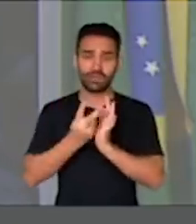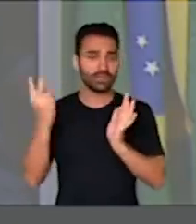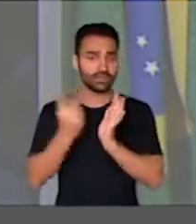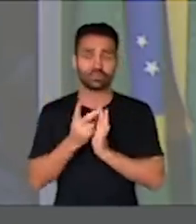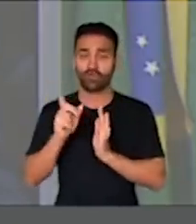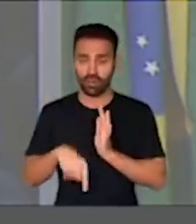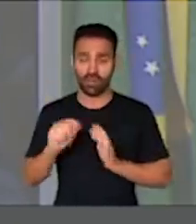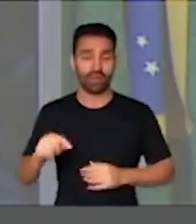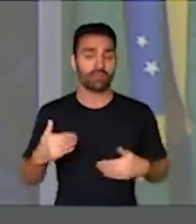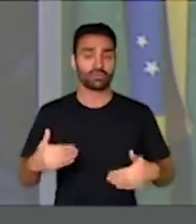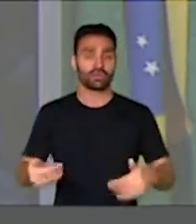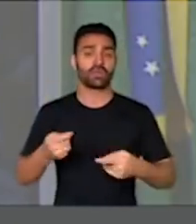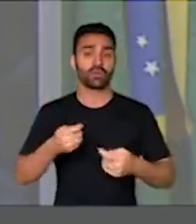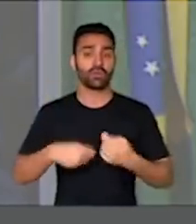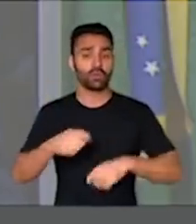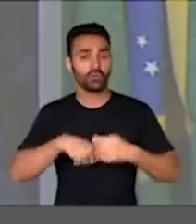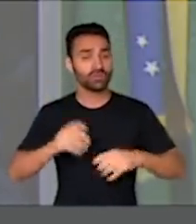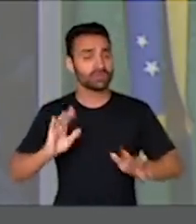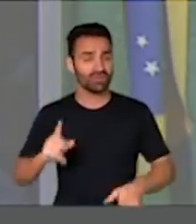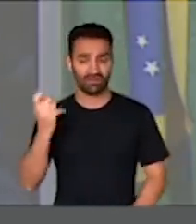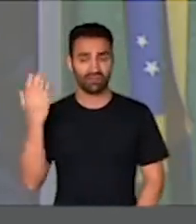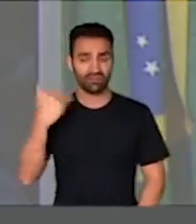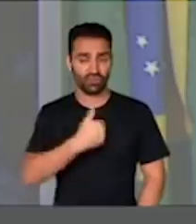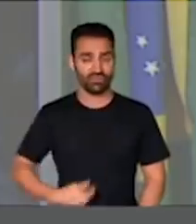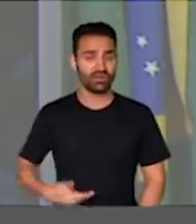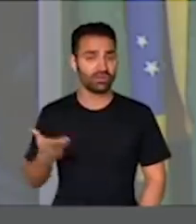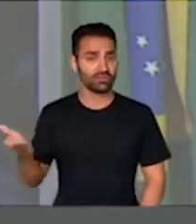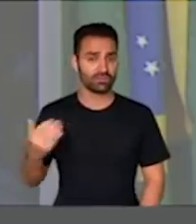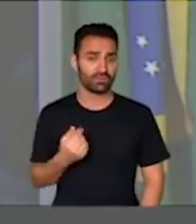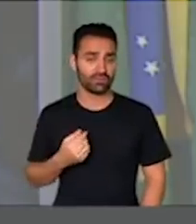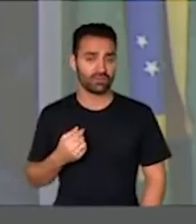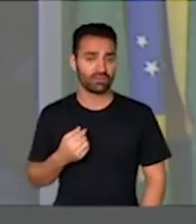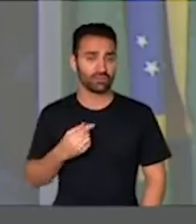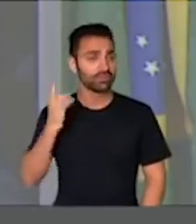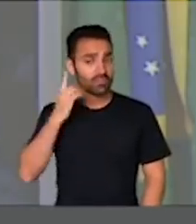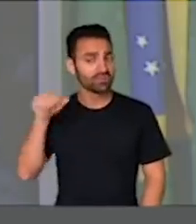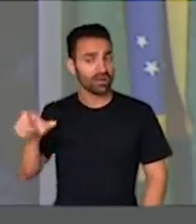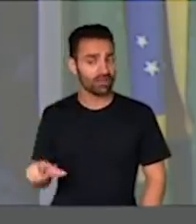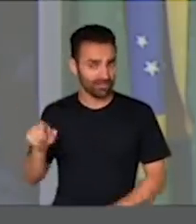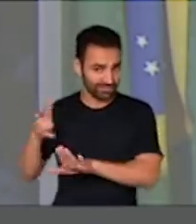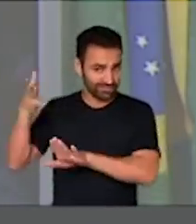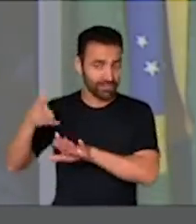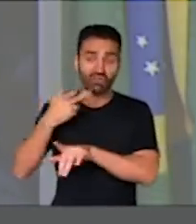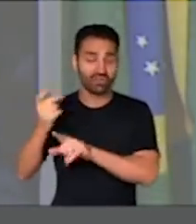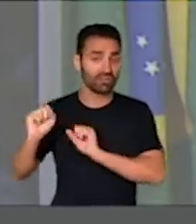ministério da economia como foi durante os governos que este mesmo parlamentar sempre defendeu